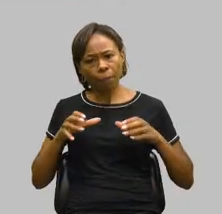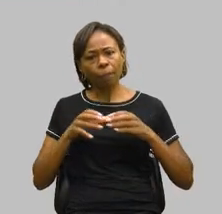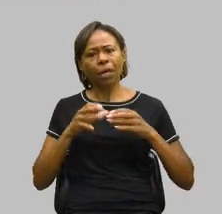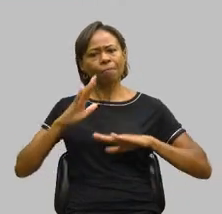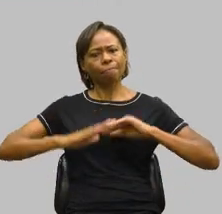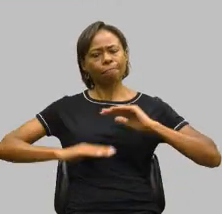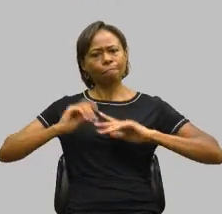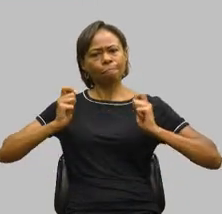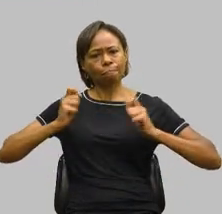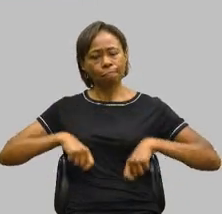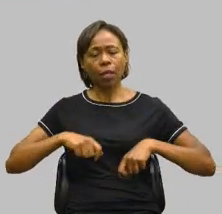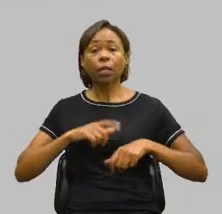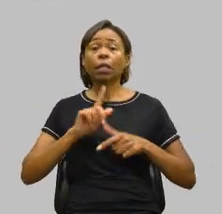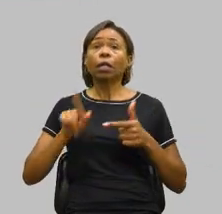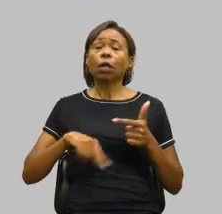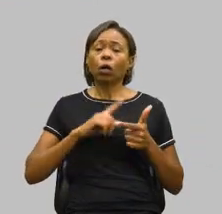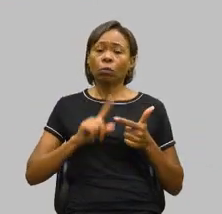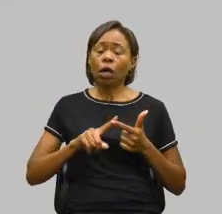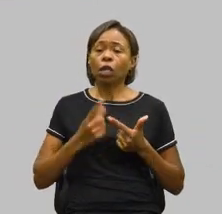voltássemos